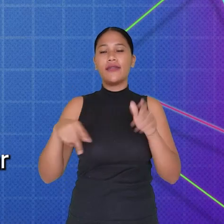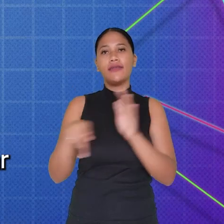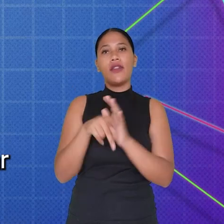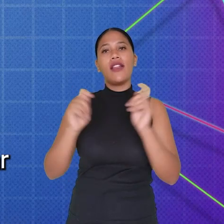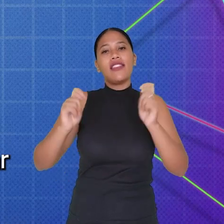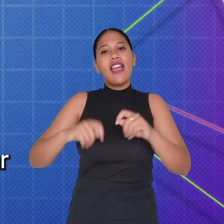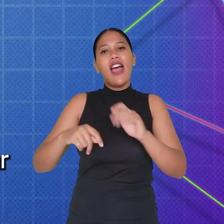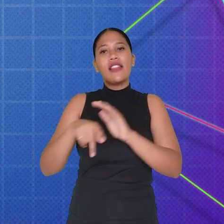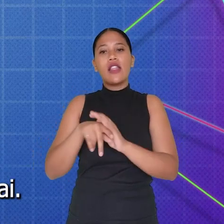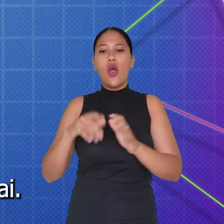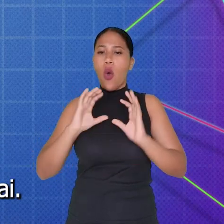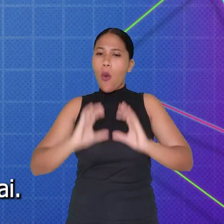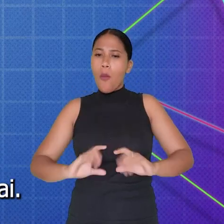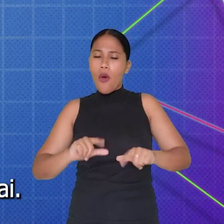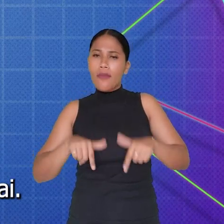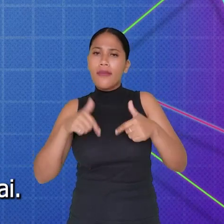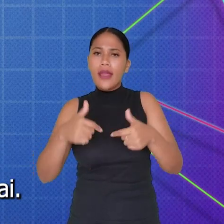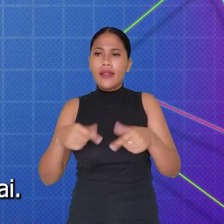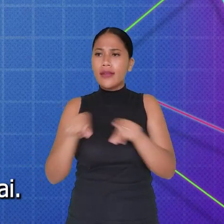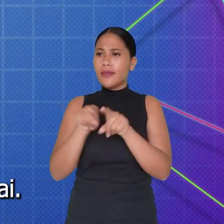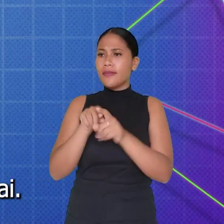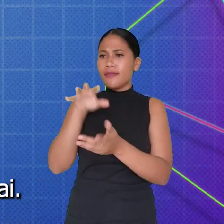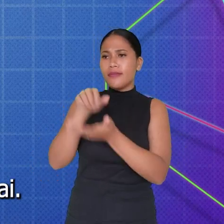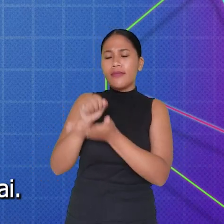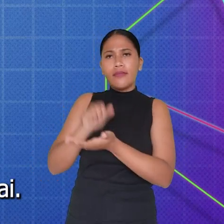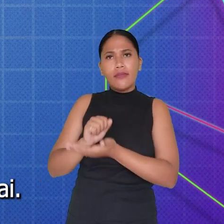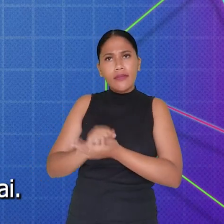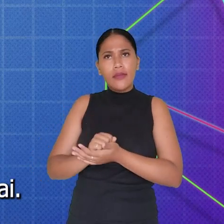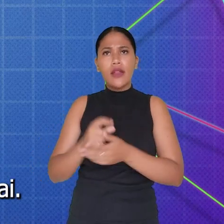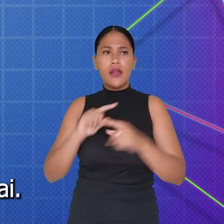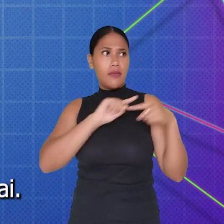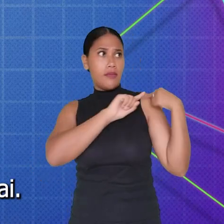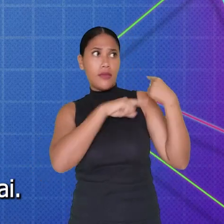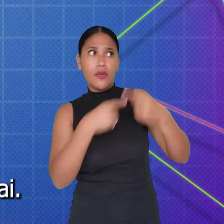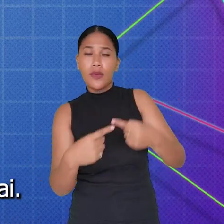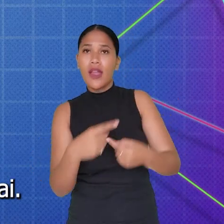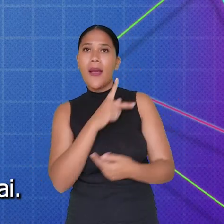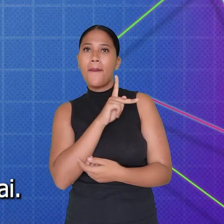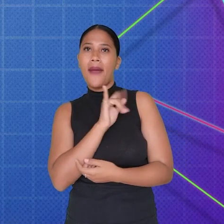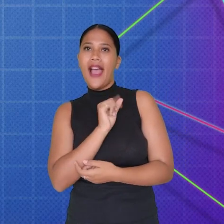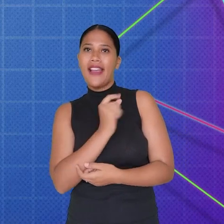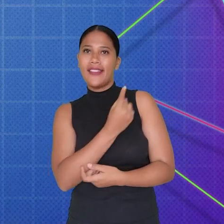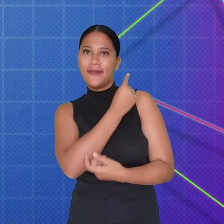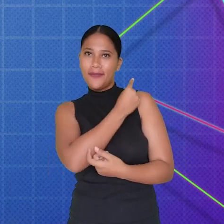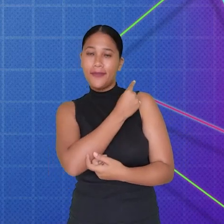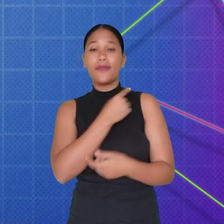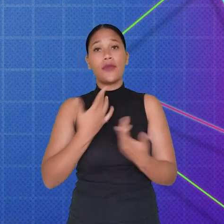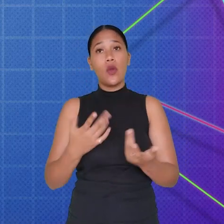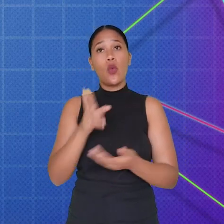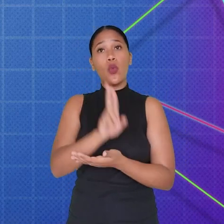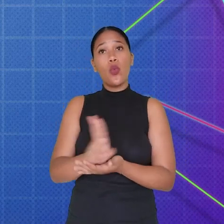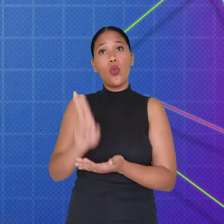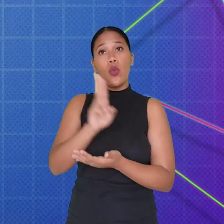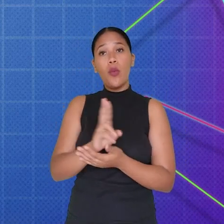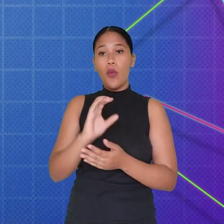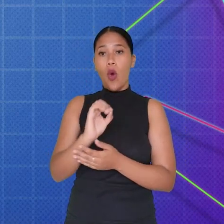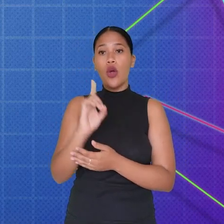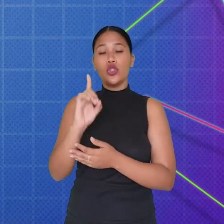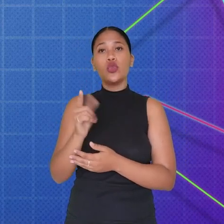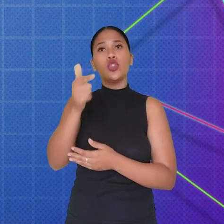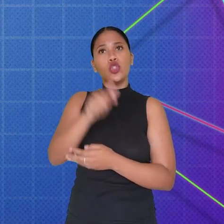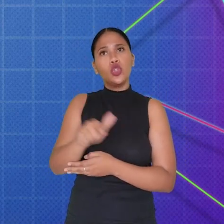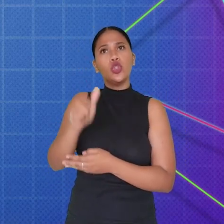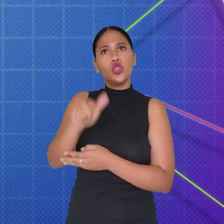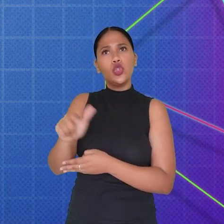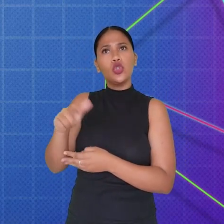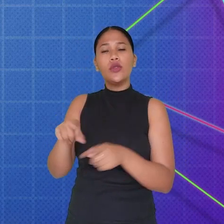atributos e comportamentos ou sobrescrever os atributos e comportamentos herdados da classe pai. E isso permite a reutilização de código